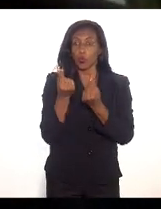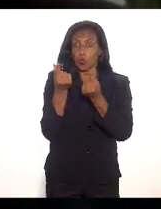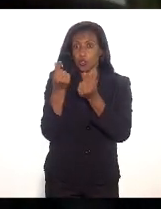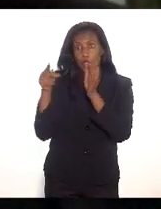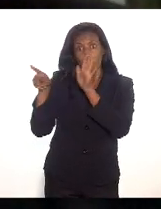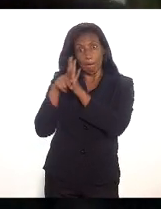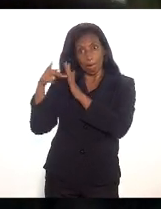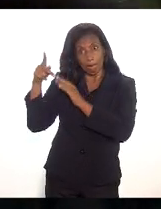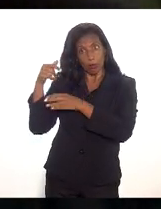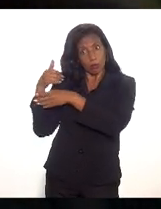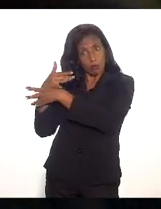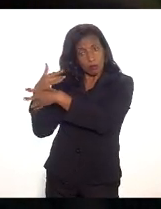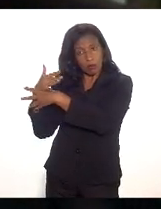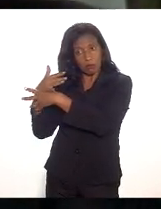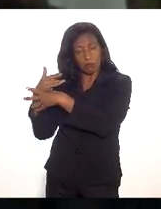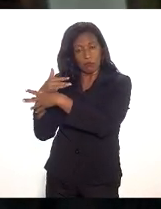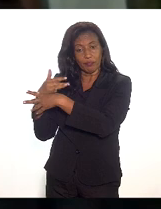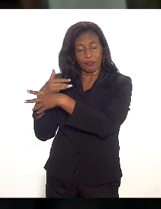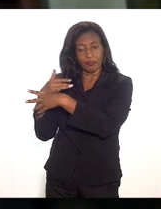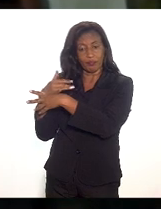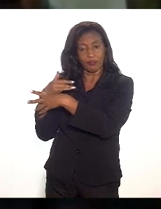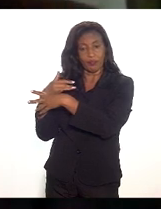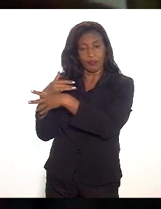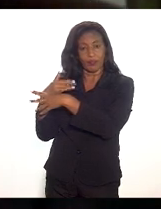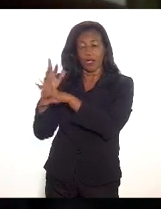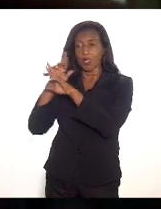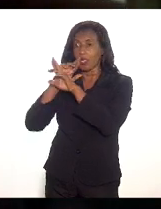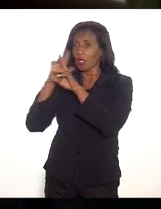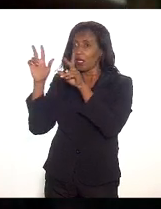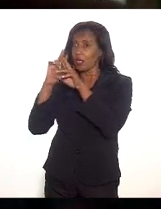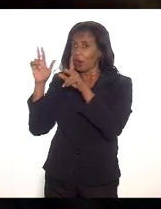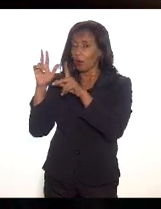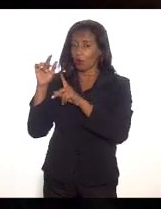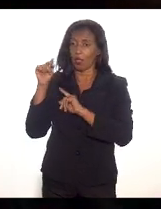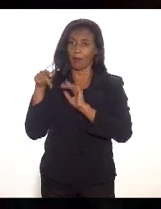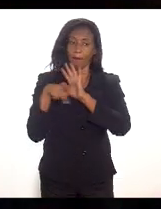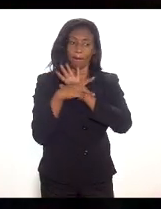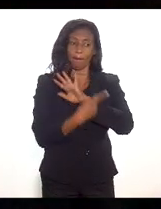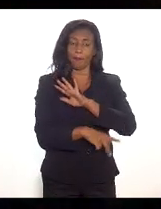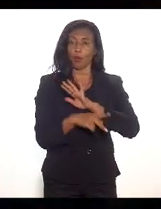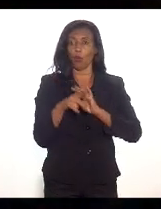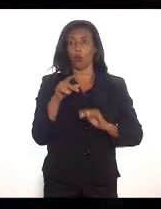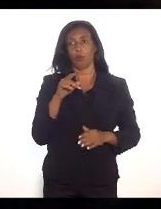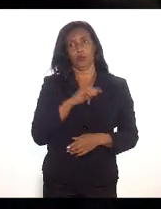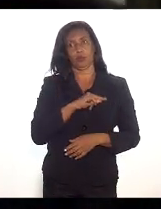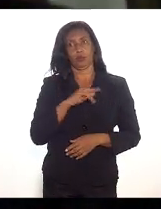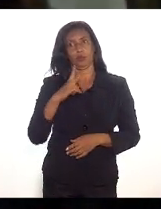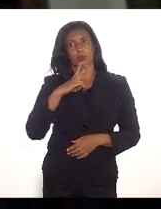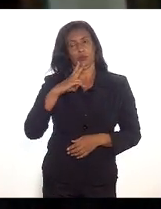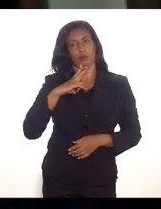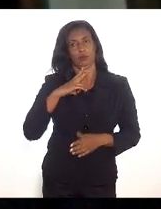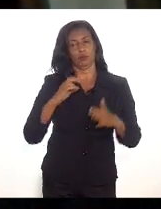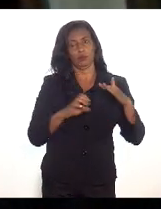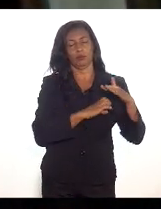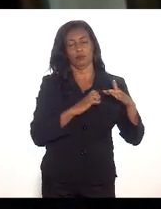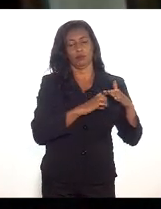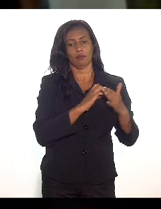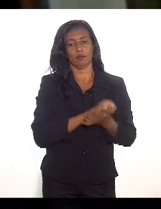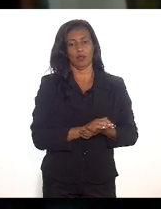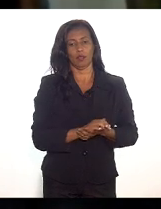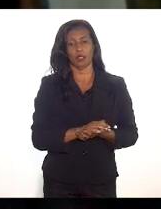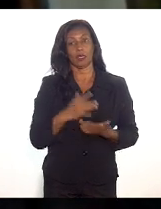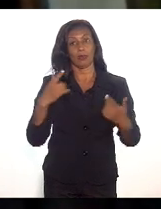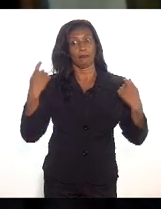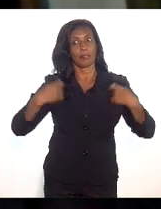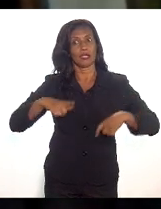deles, porque não estava presente no escopo da privatização e eles tiveram que fazer. Então, tem que ter